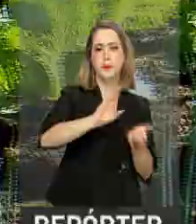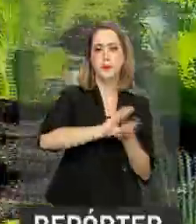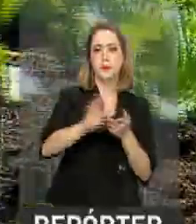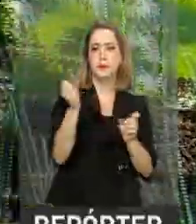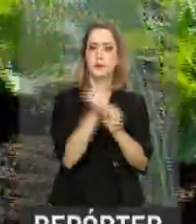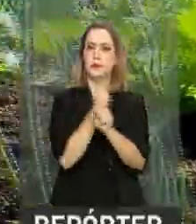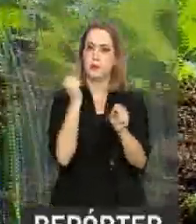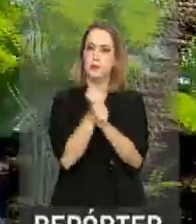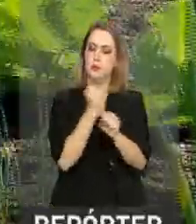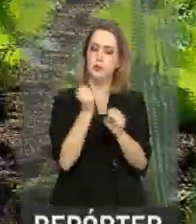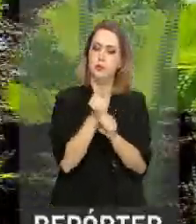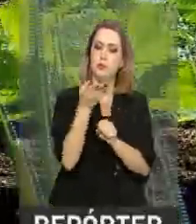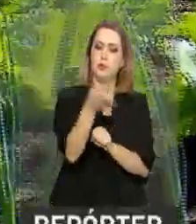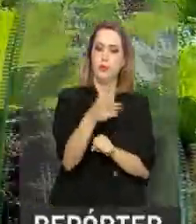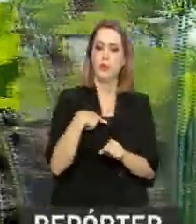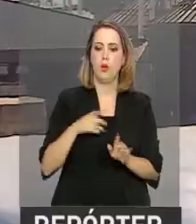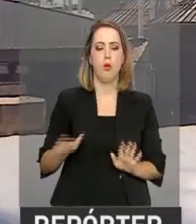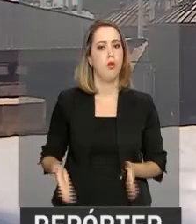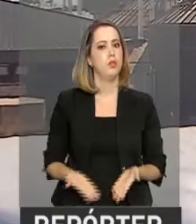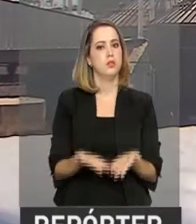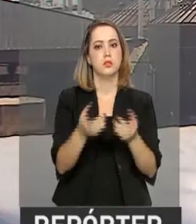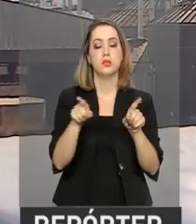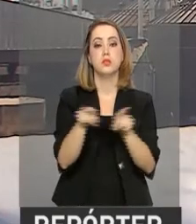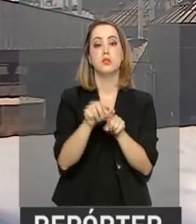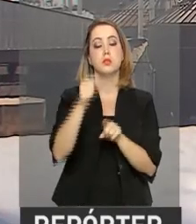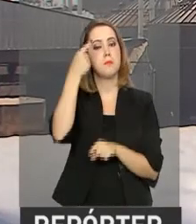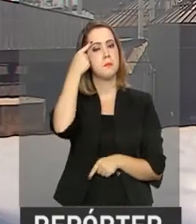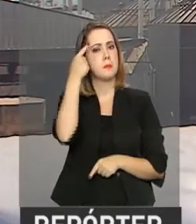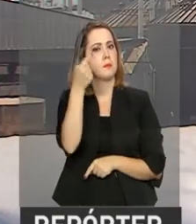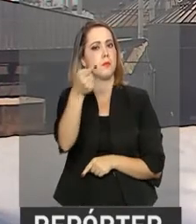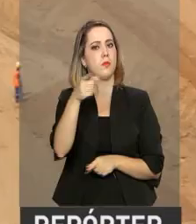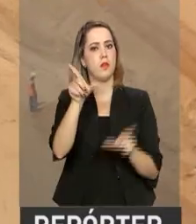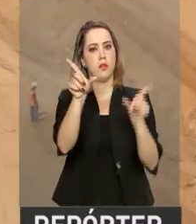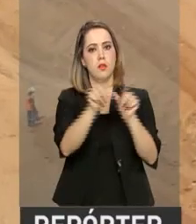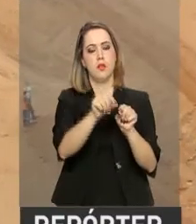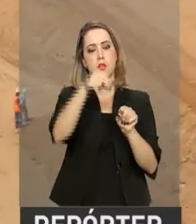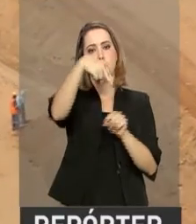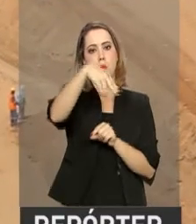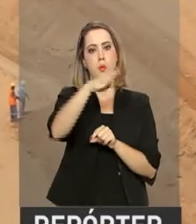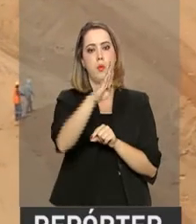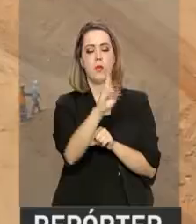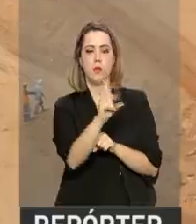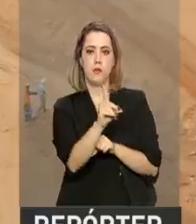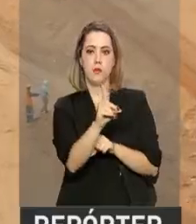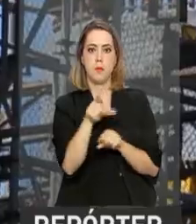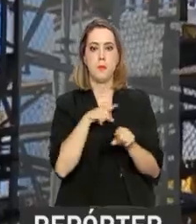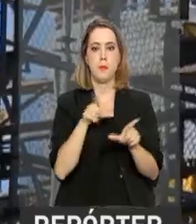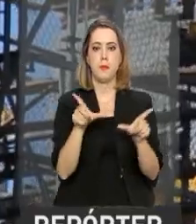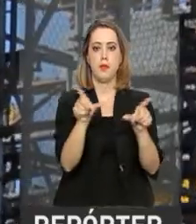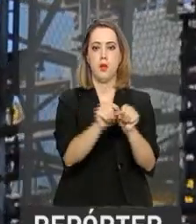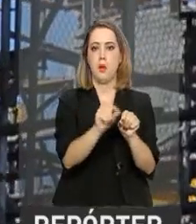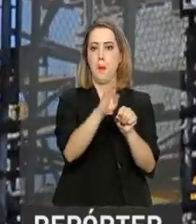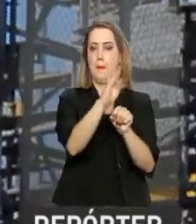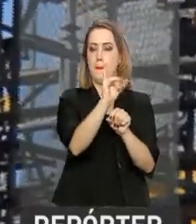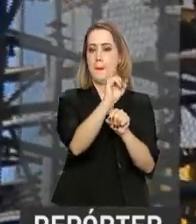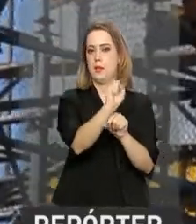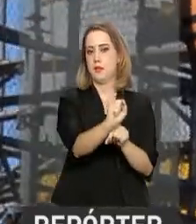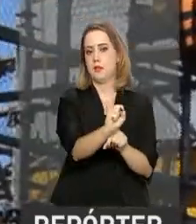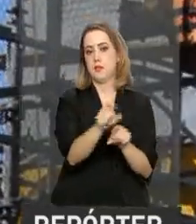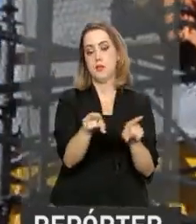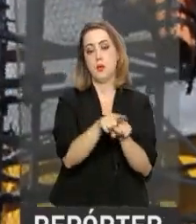e de desenvolvimento sustentável essa é a idéia do nbb o chamado banco dos brics isso porque os bancos